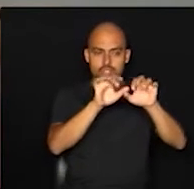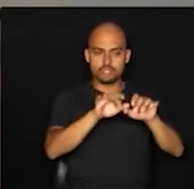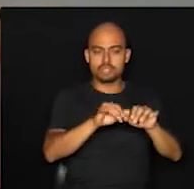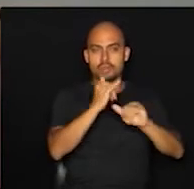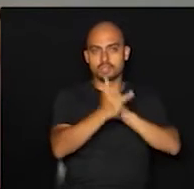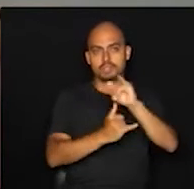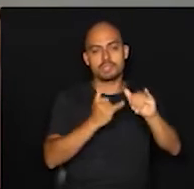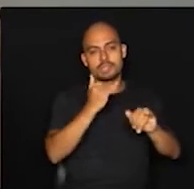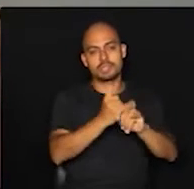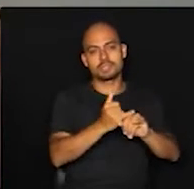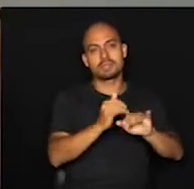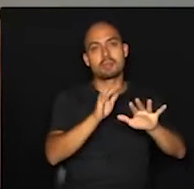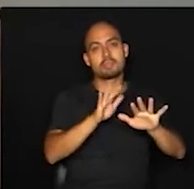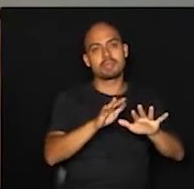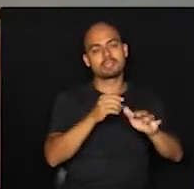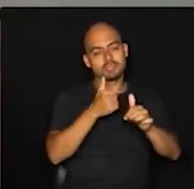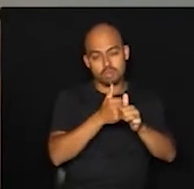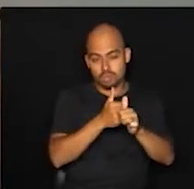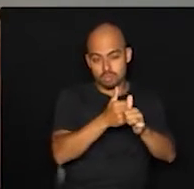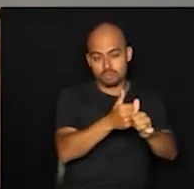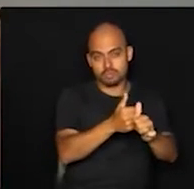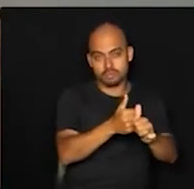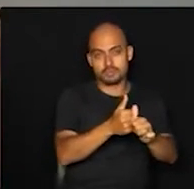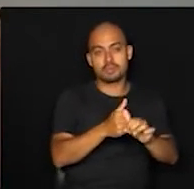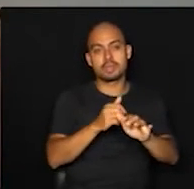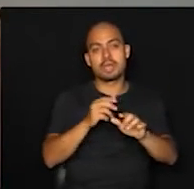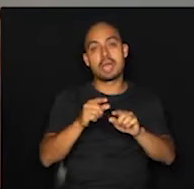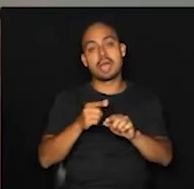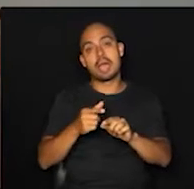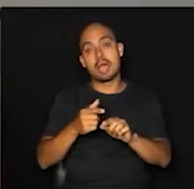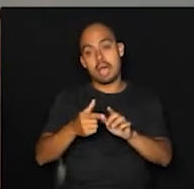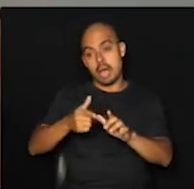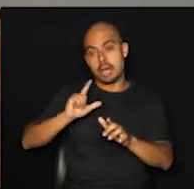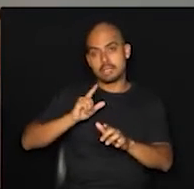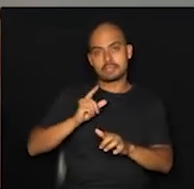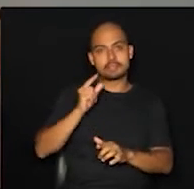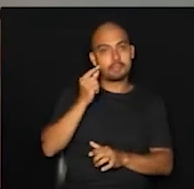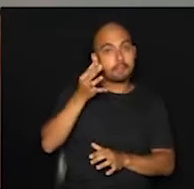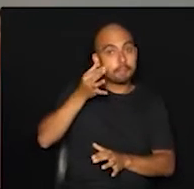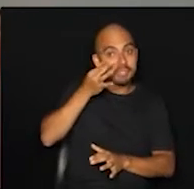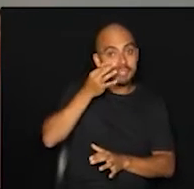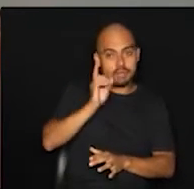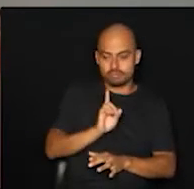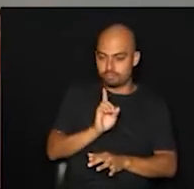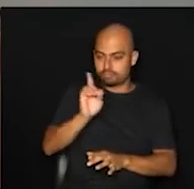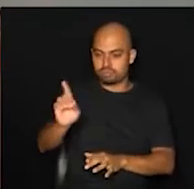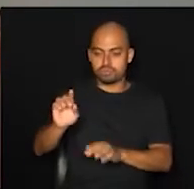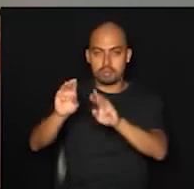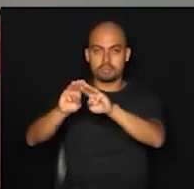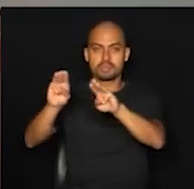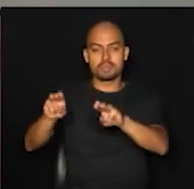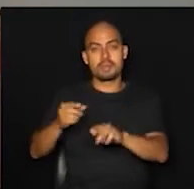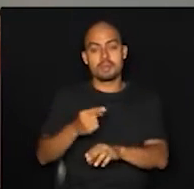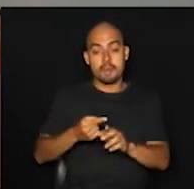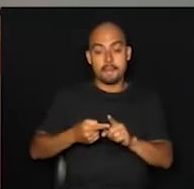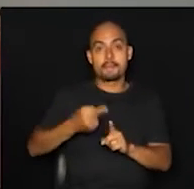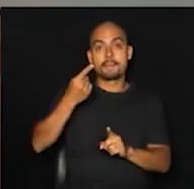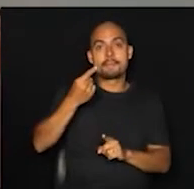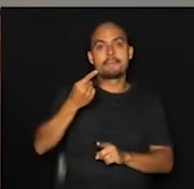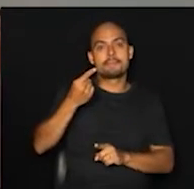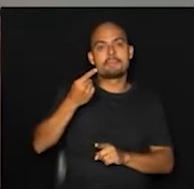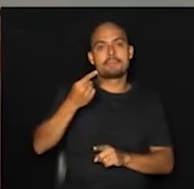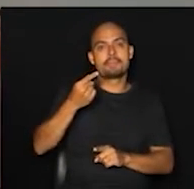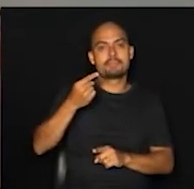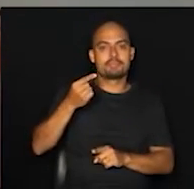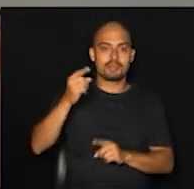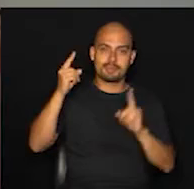ainda não, isso é uma coisa que está seguindo, né? Mas sempre teve que ir lá presencialmente. Então, essa é a primeira dificuldade, porque para a Fátima, não,